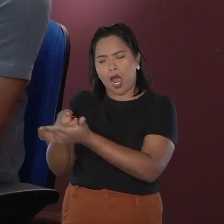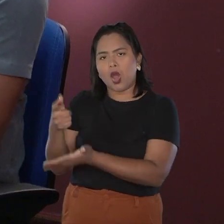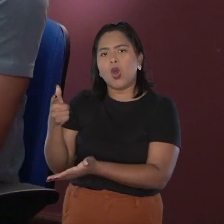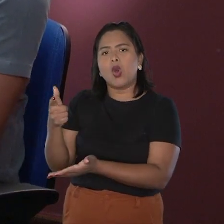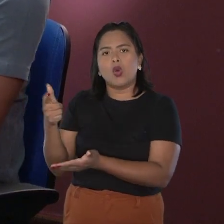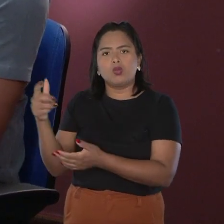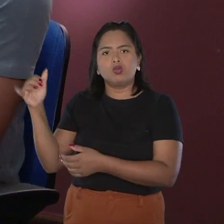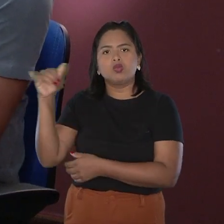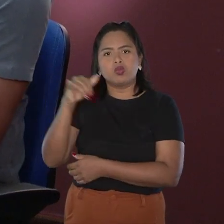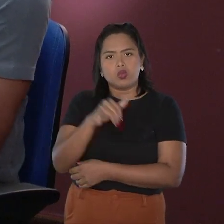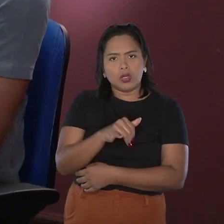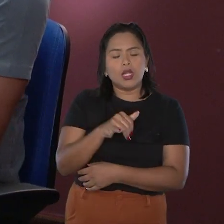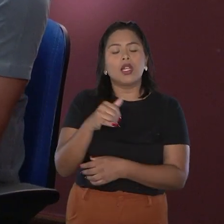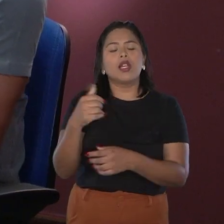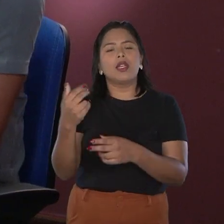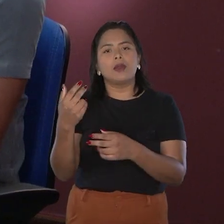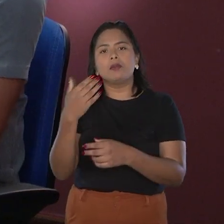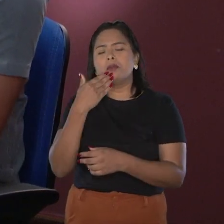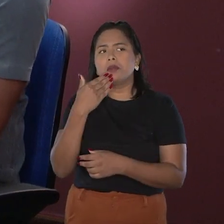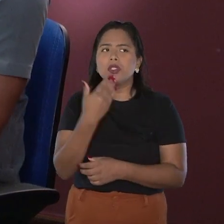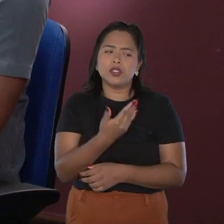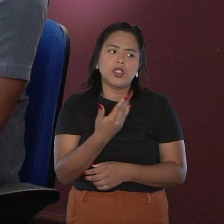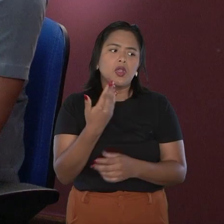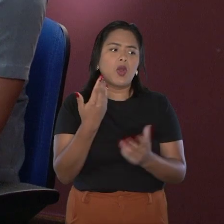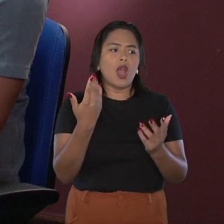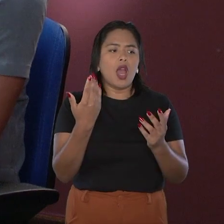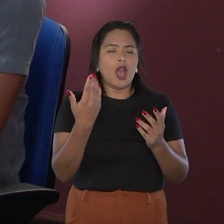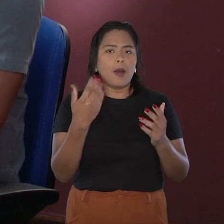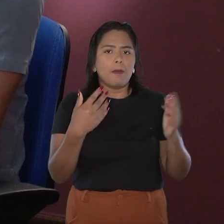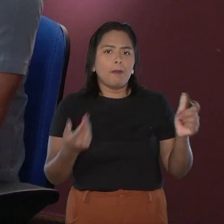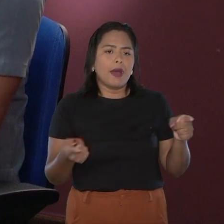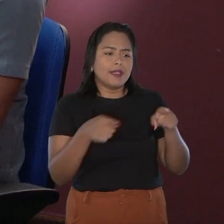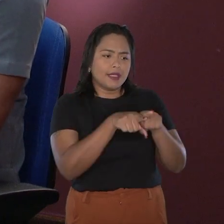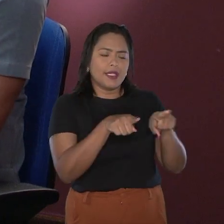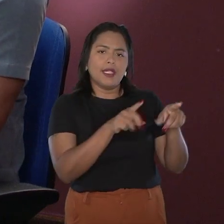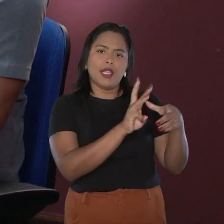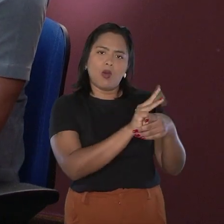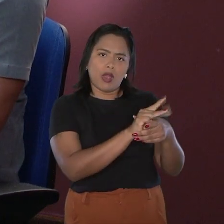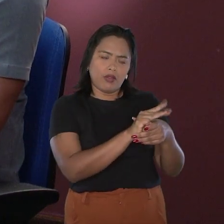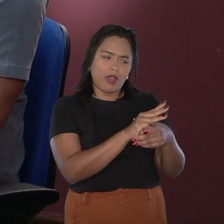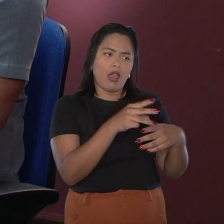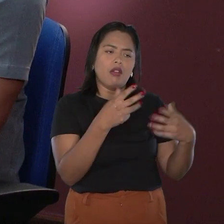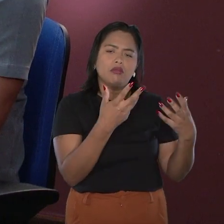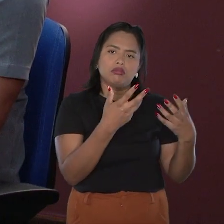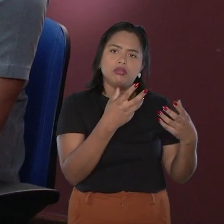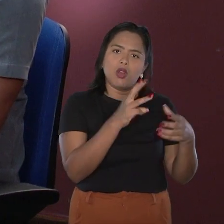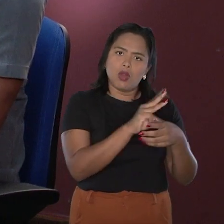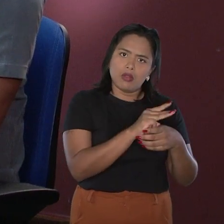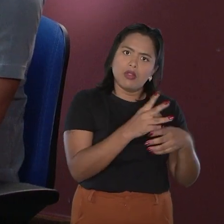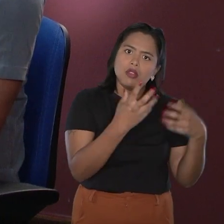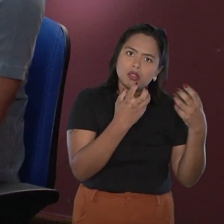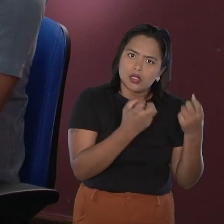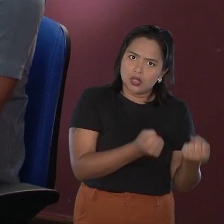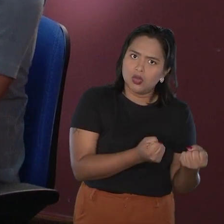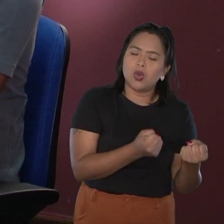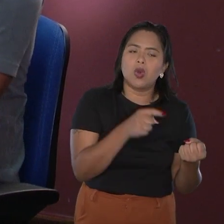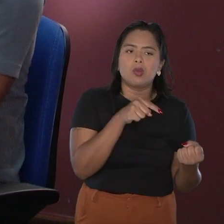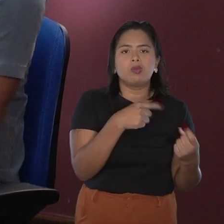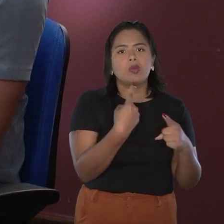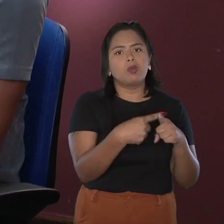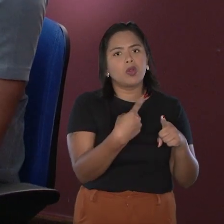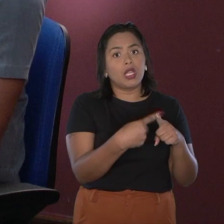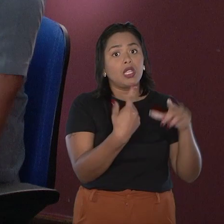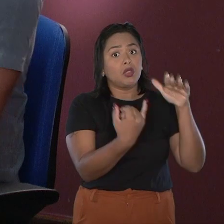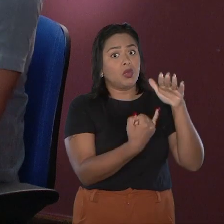solicitou a parceria da universidade e a universidade abraçou a causa uma vez que ela é uma uma instituição de renome ainda mais